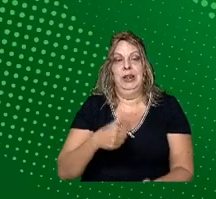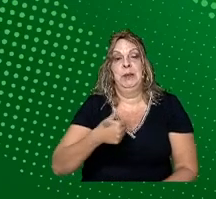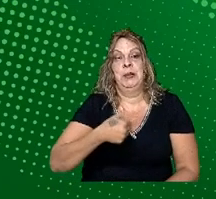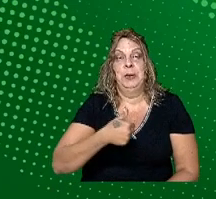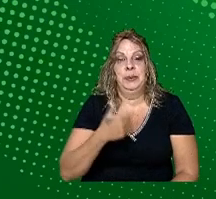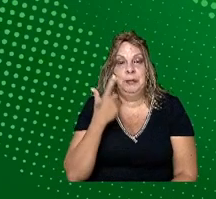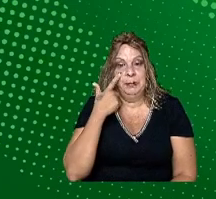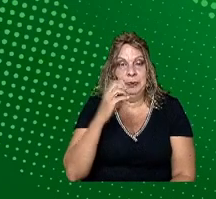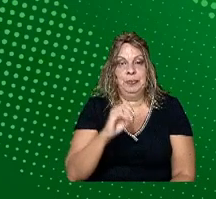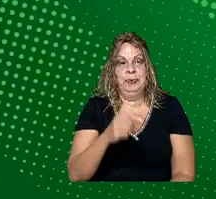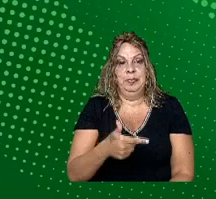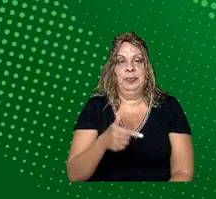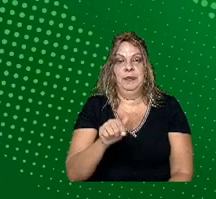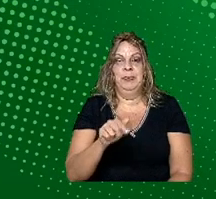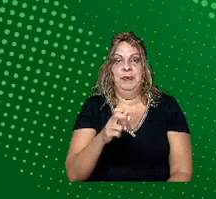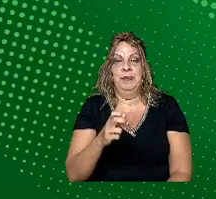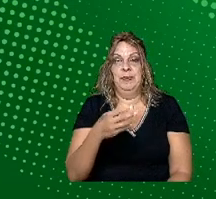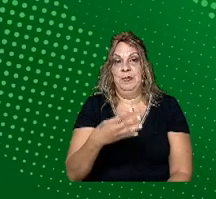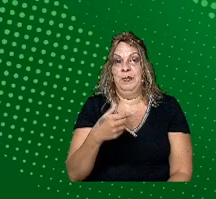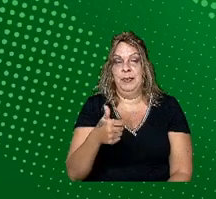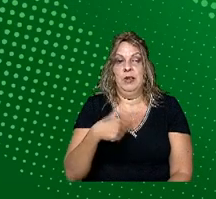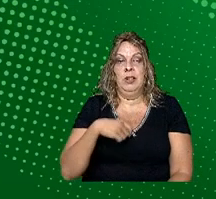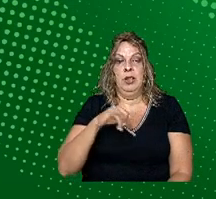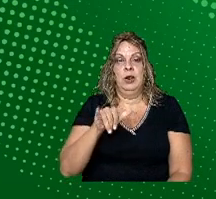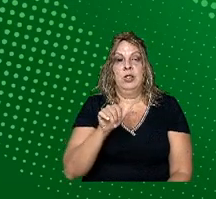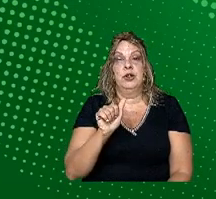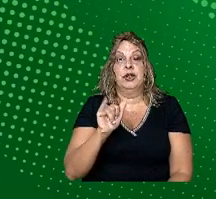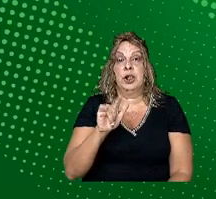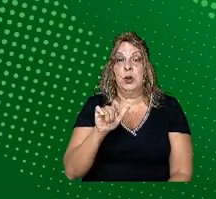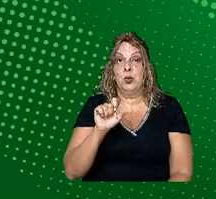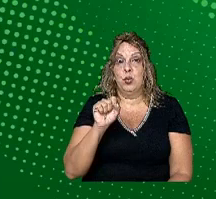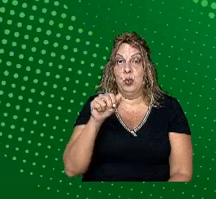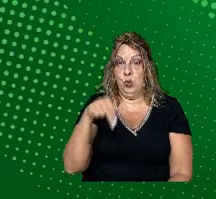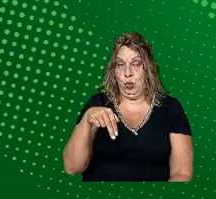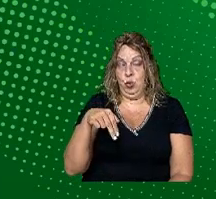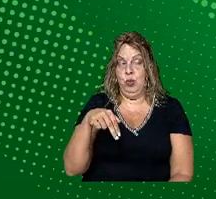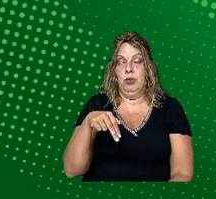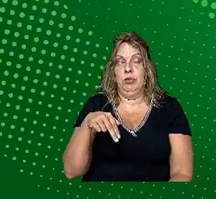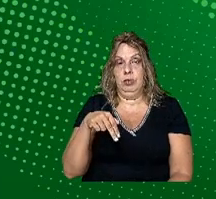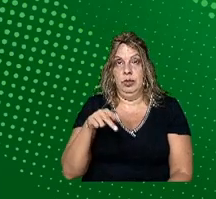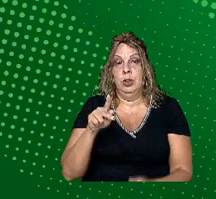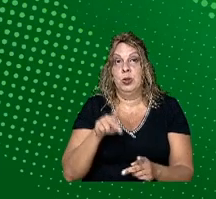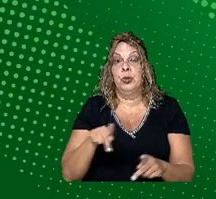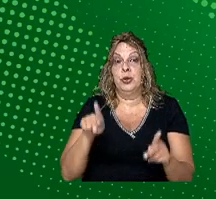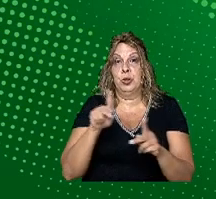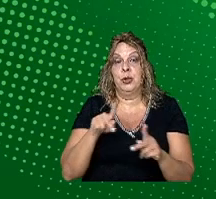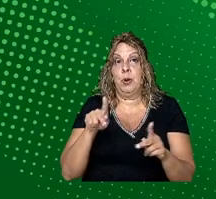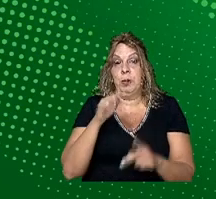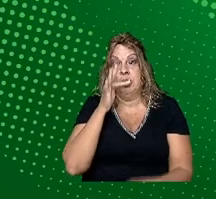do Gira 027541, Jailson dos Santos de Aracaju, a Letícia no Shopping Jardins, pé quente.